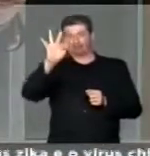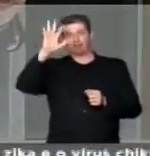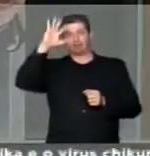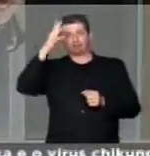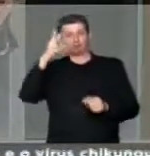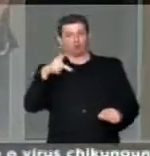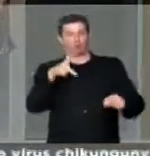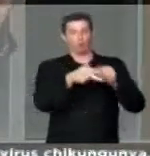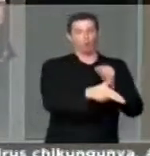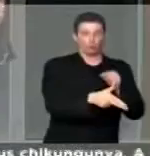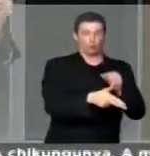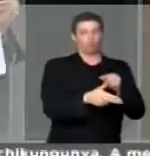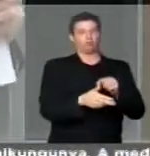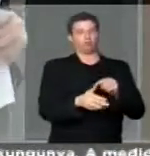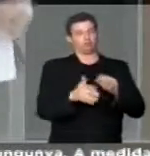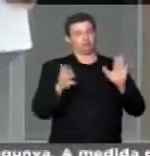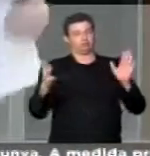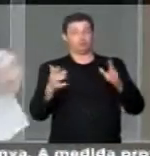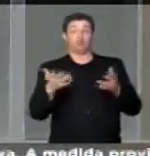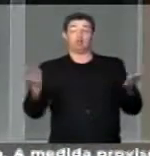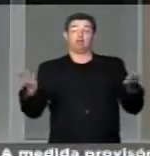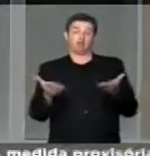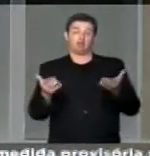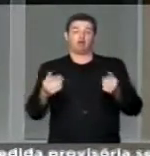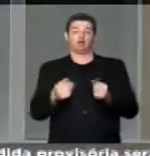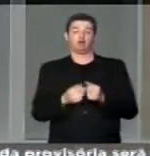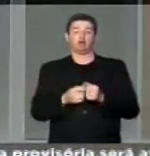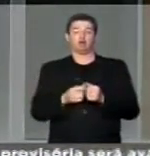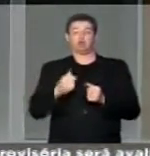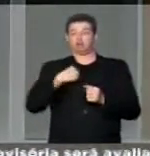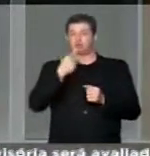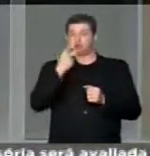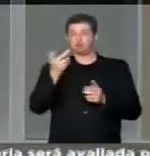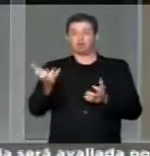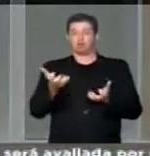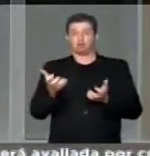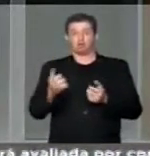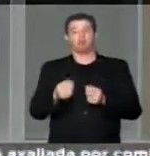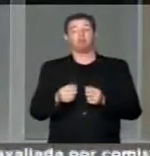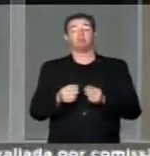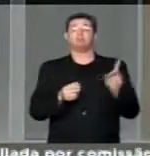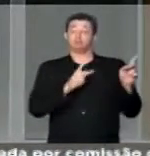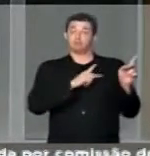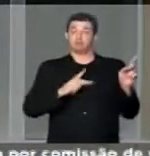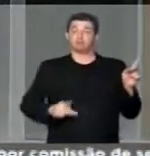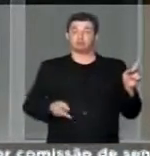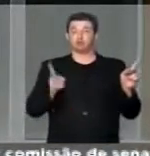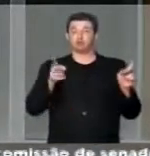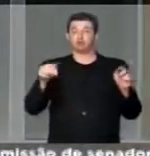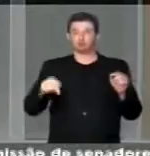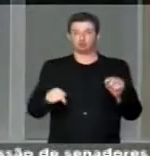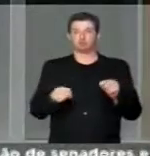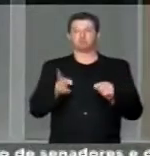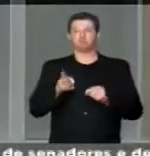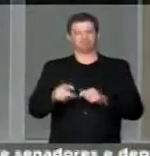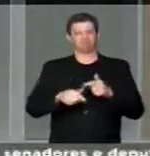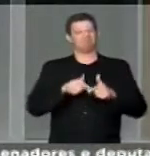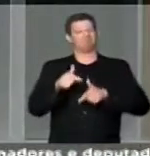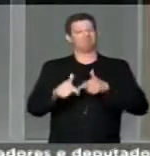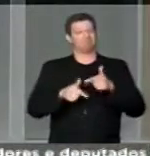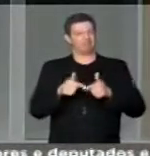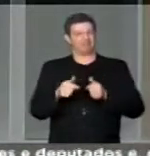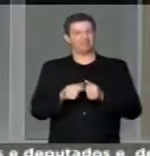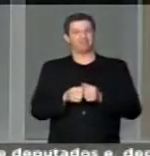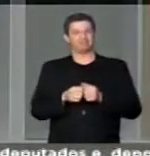nos encontramos nessas condições. Queria só dizer o seguinte: ele continua muito operante.